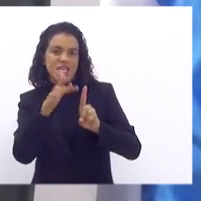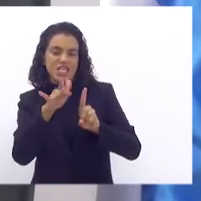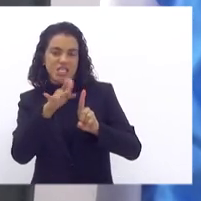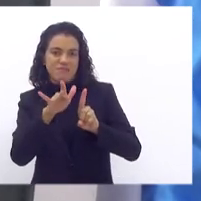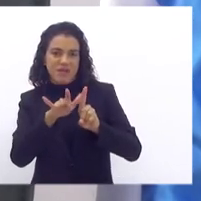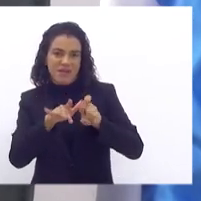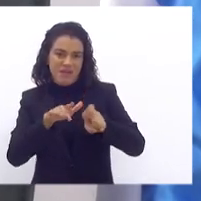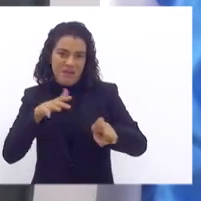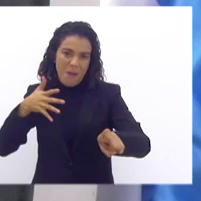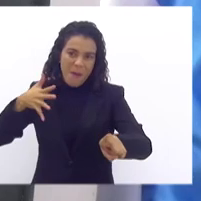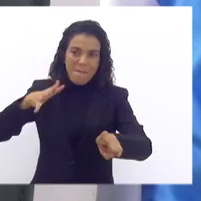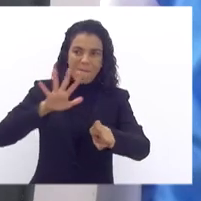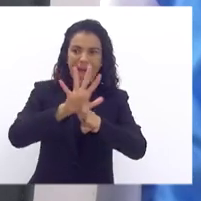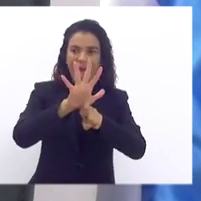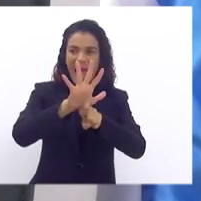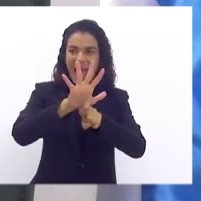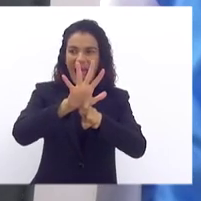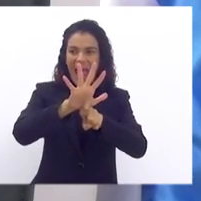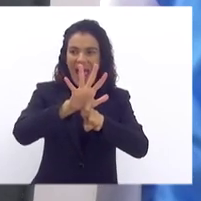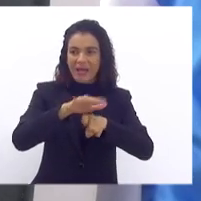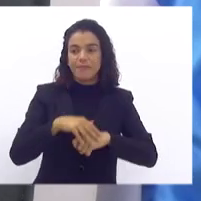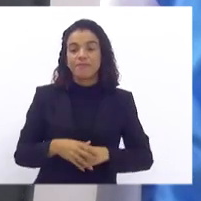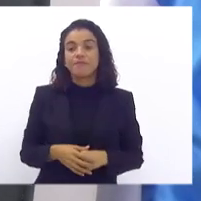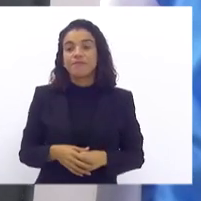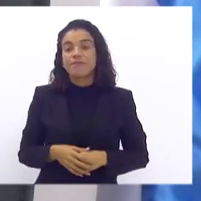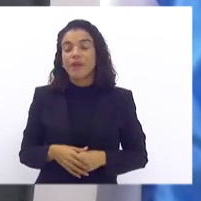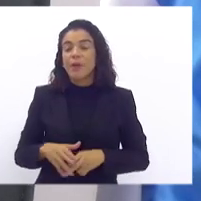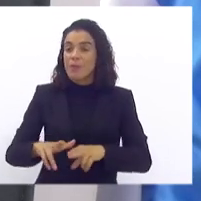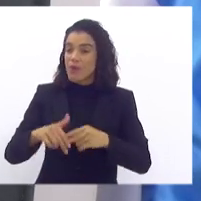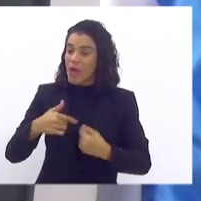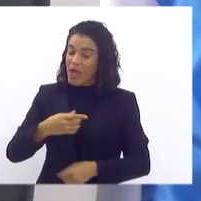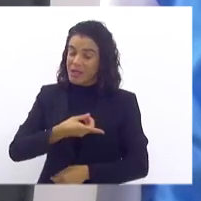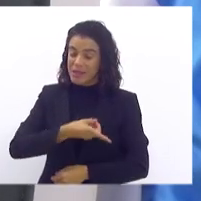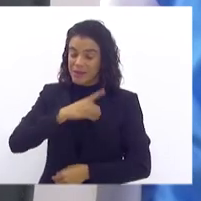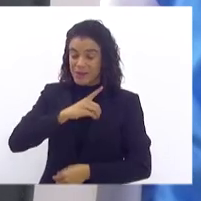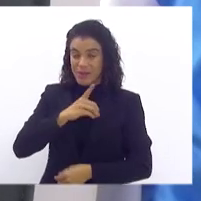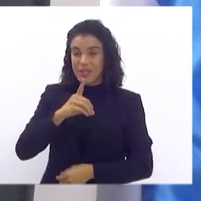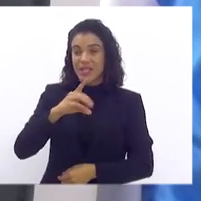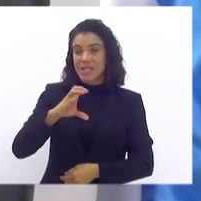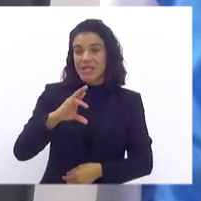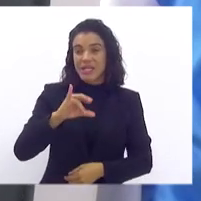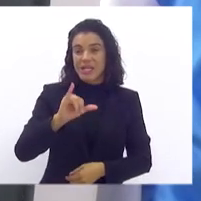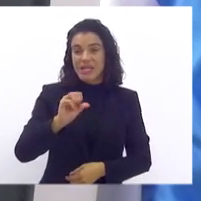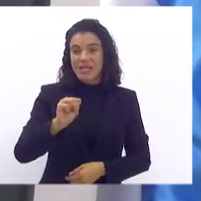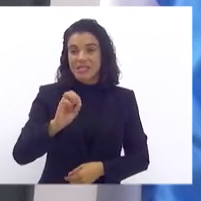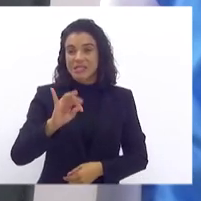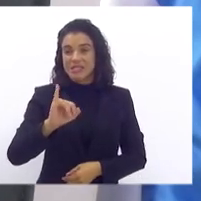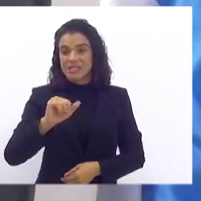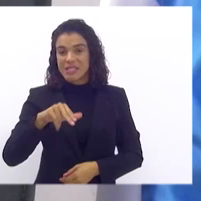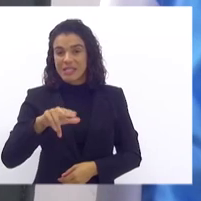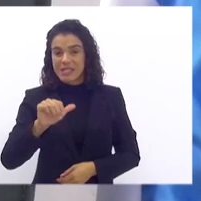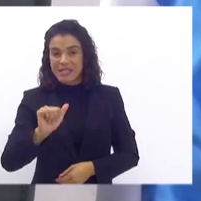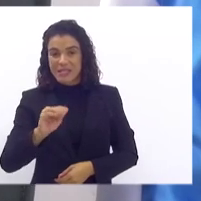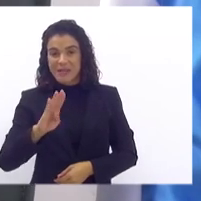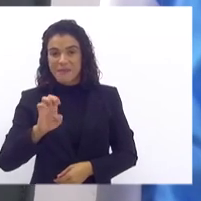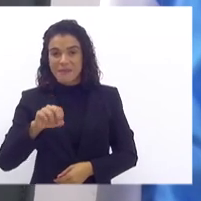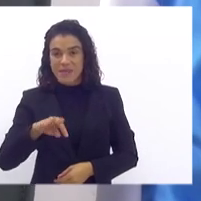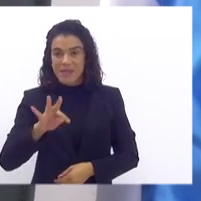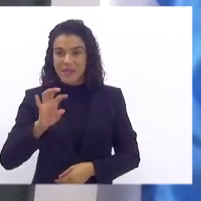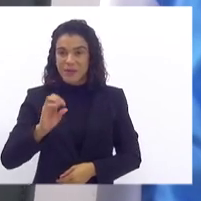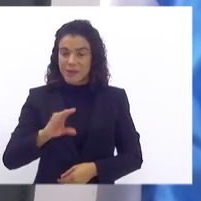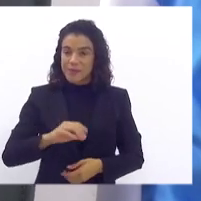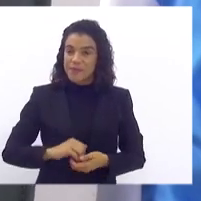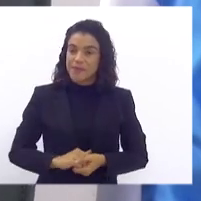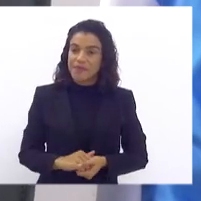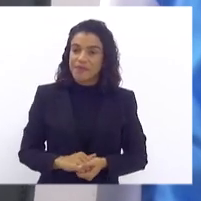partir da chegada da doutora Cristiana Bento, que era delegada titular da